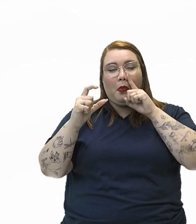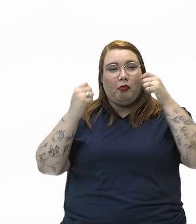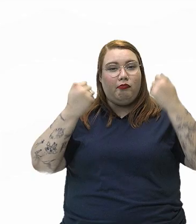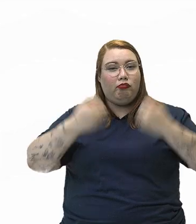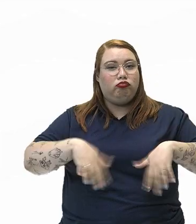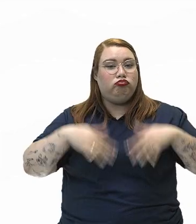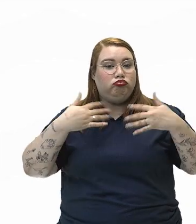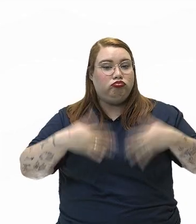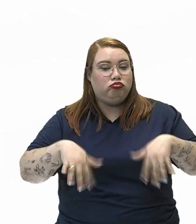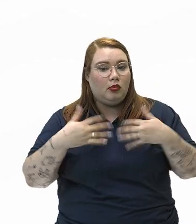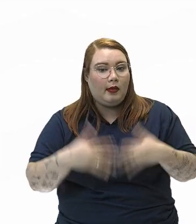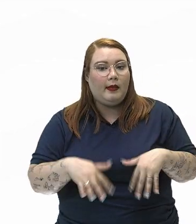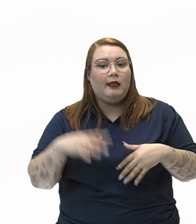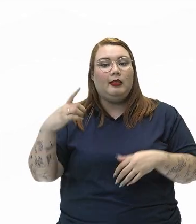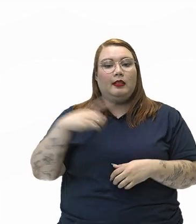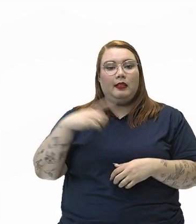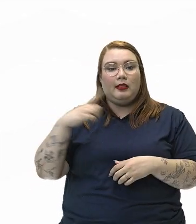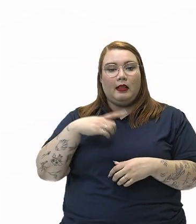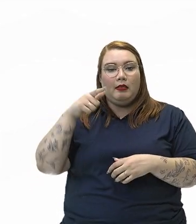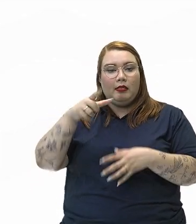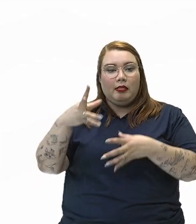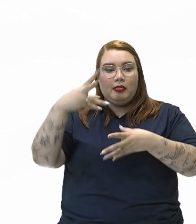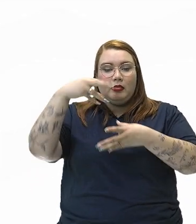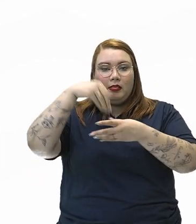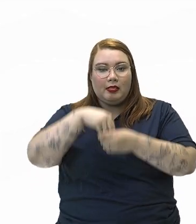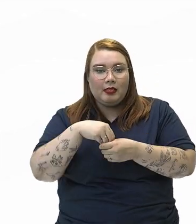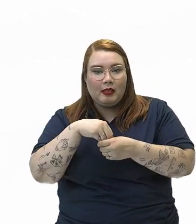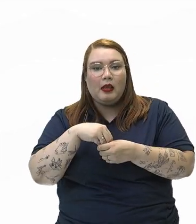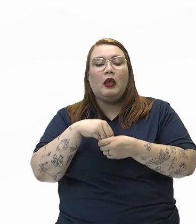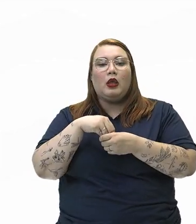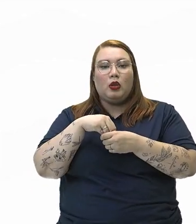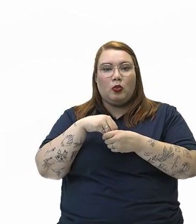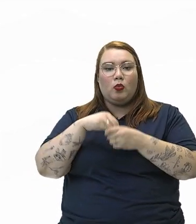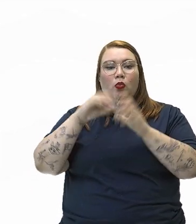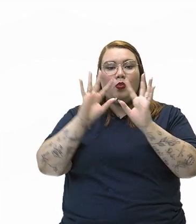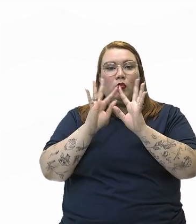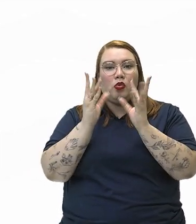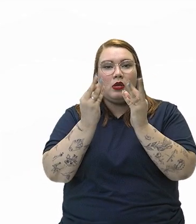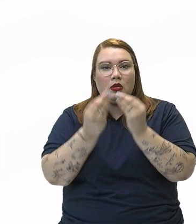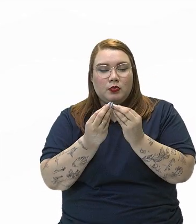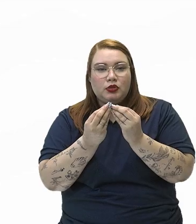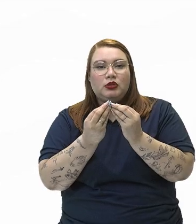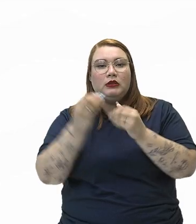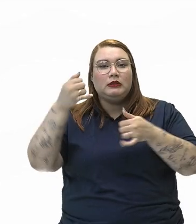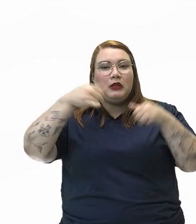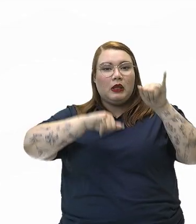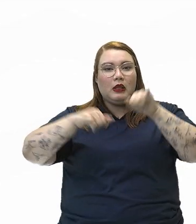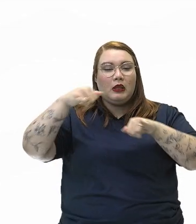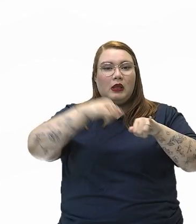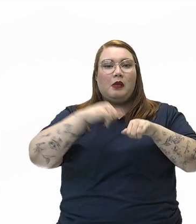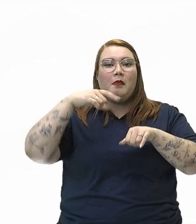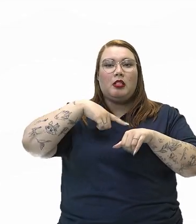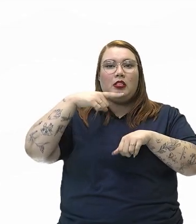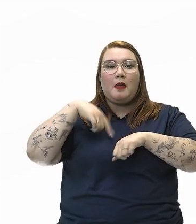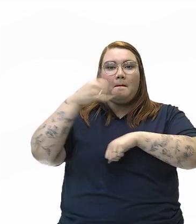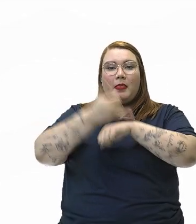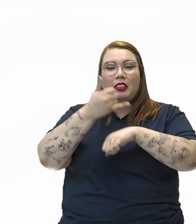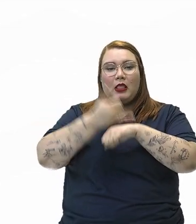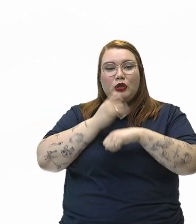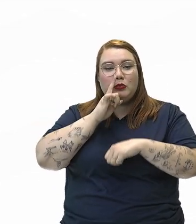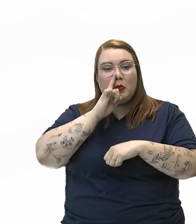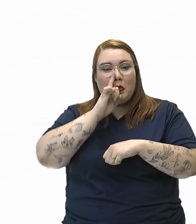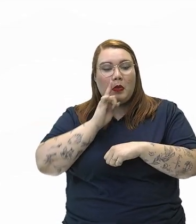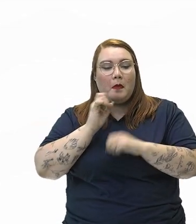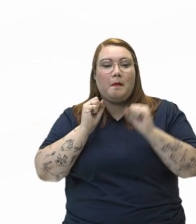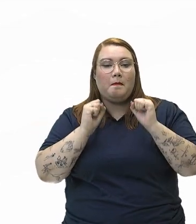em perigo, porque elas têm aí na sua composição química, né, metais muito pesados. São resíduos